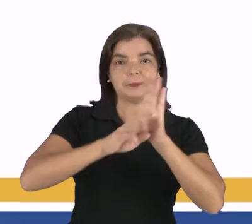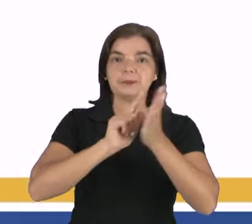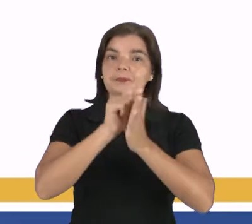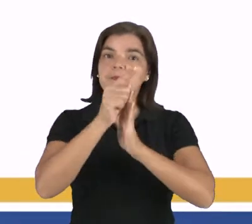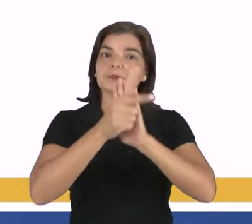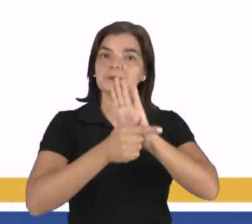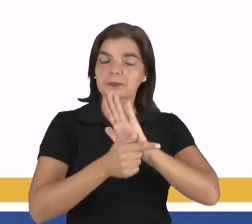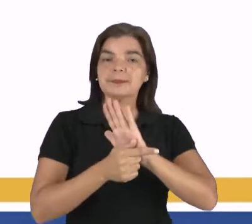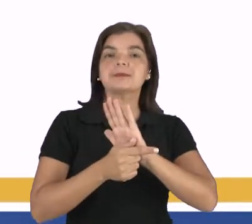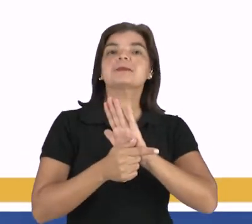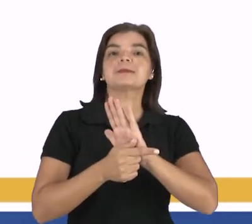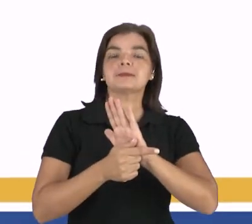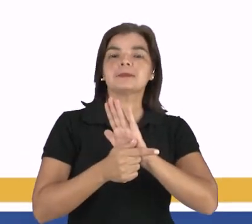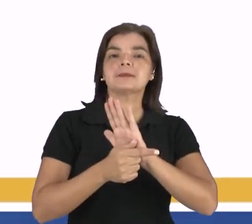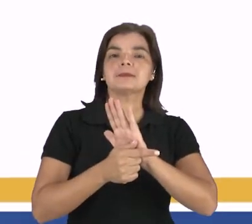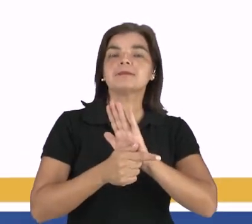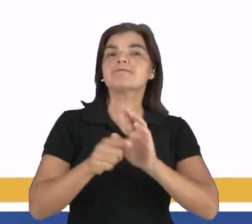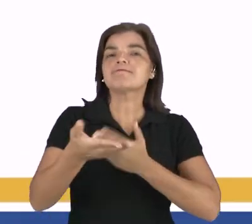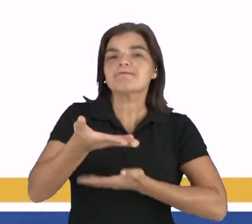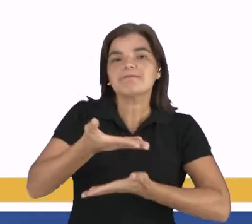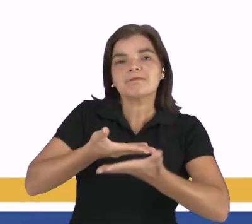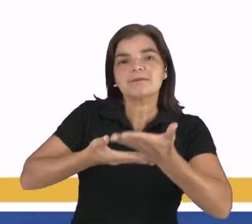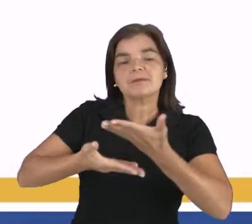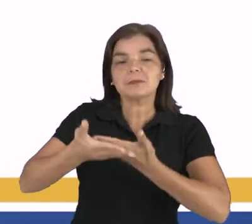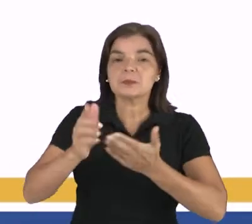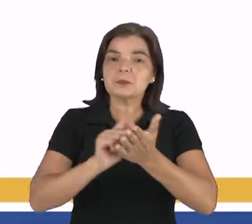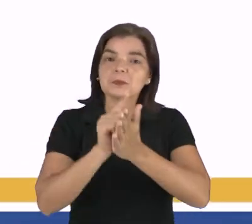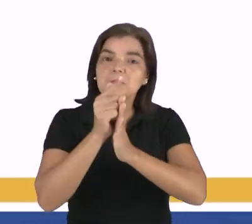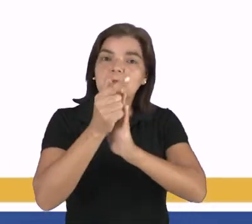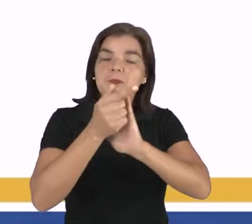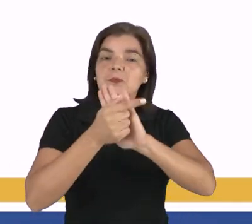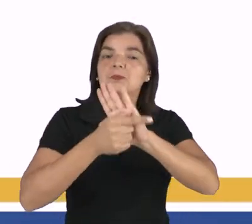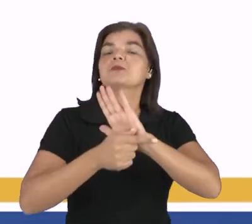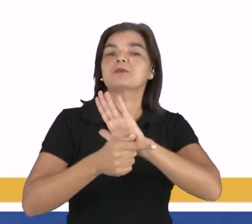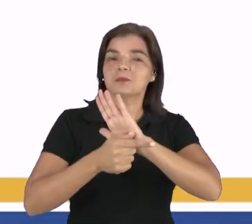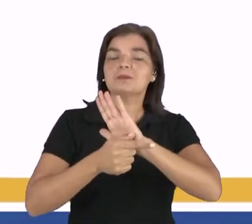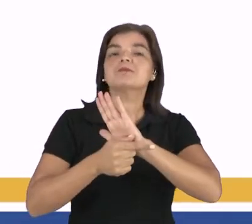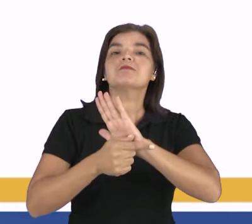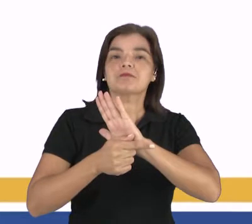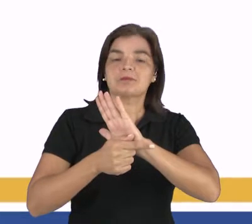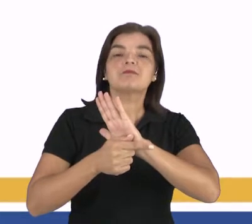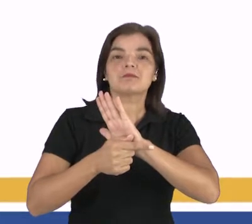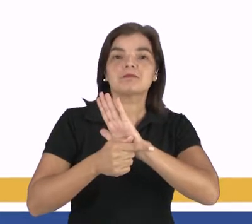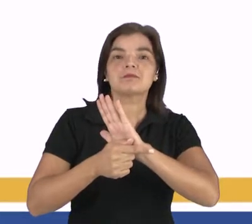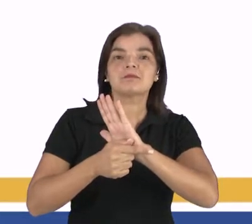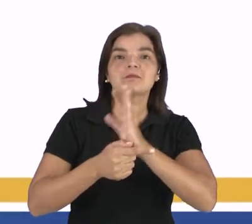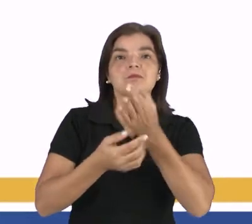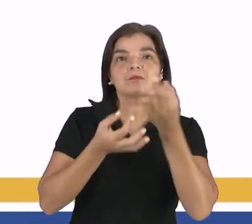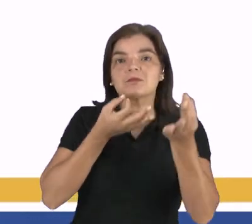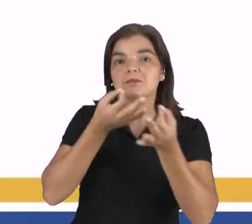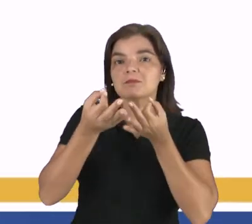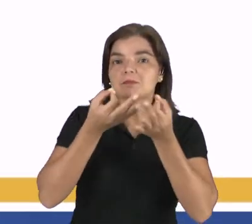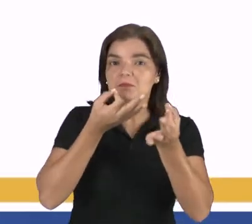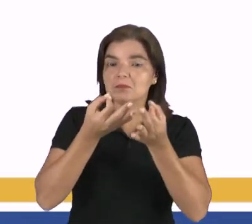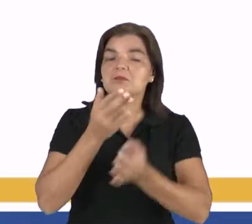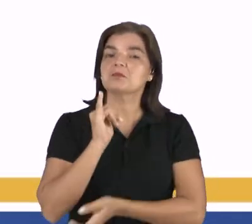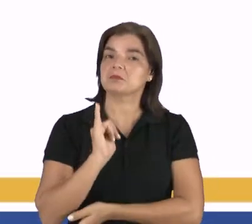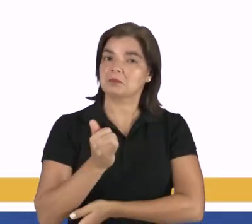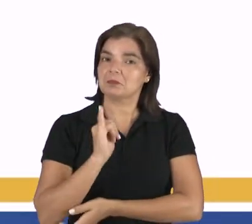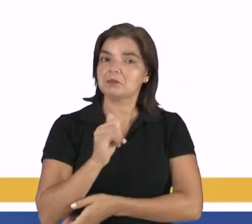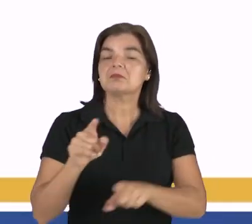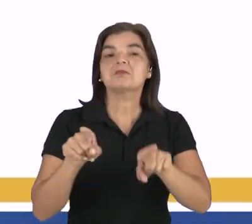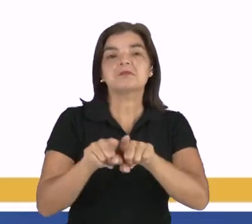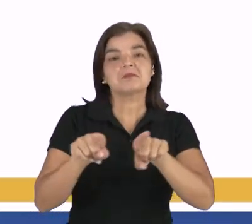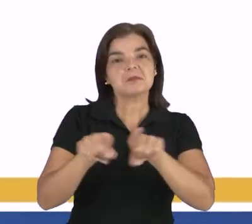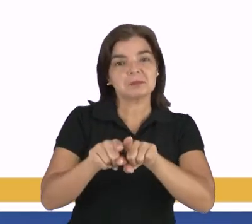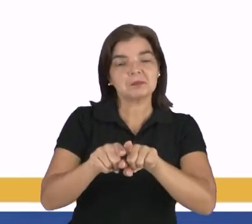Gêneros textuais, que se envolve com gêneros com aspectos argumentativos,